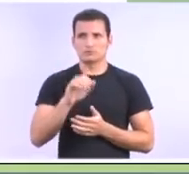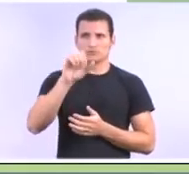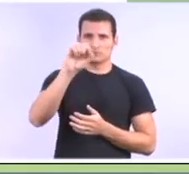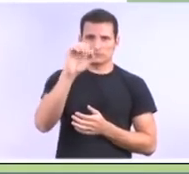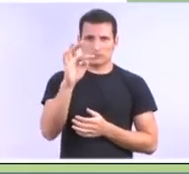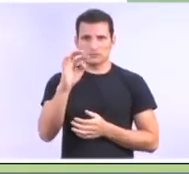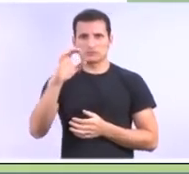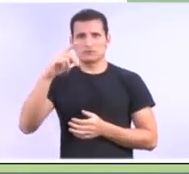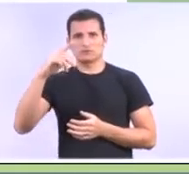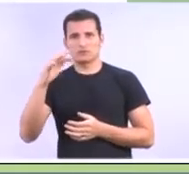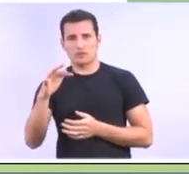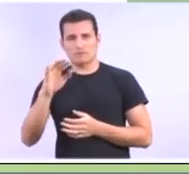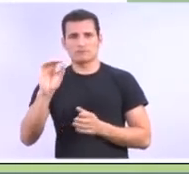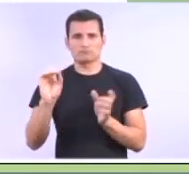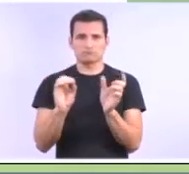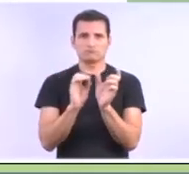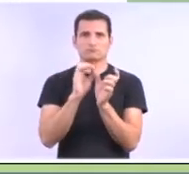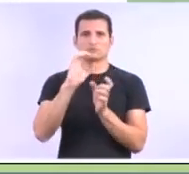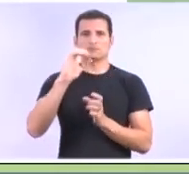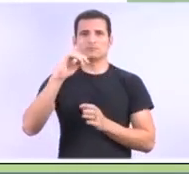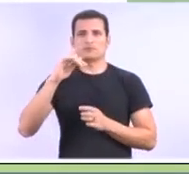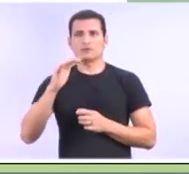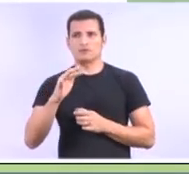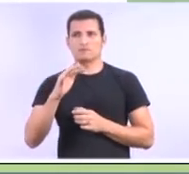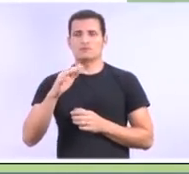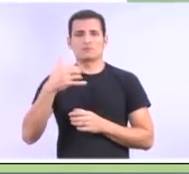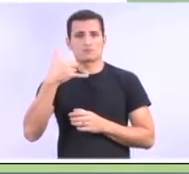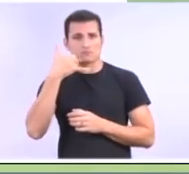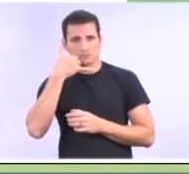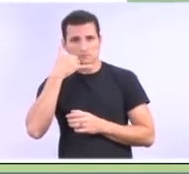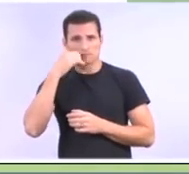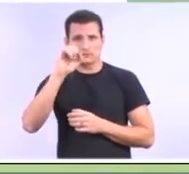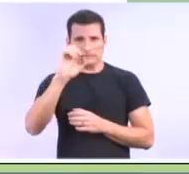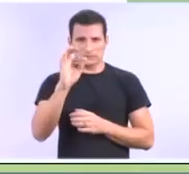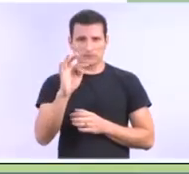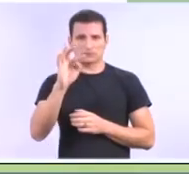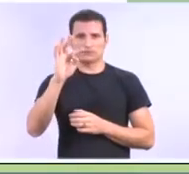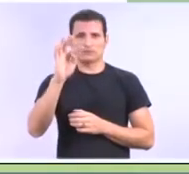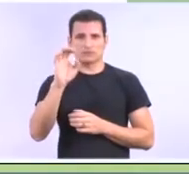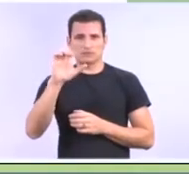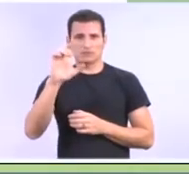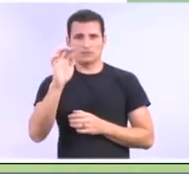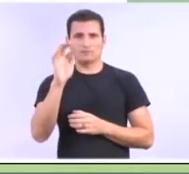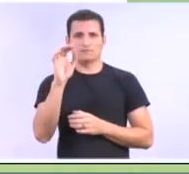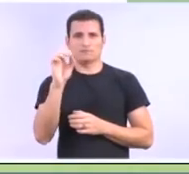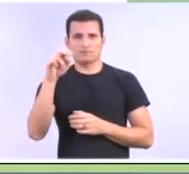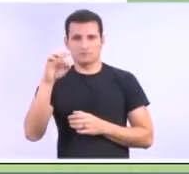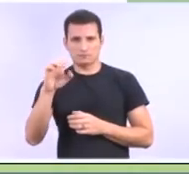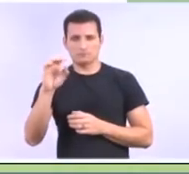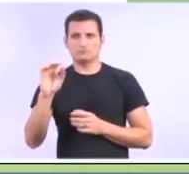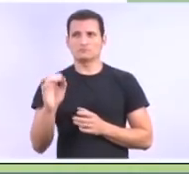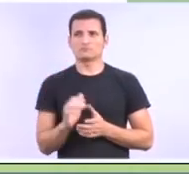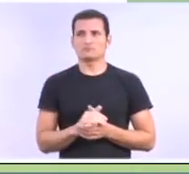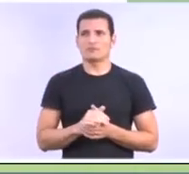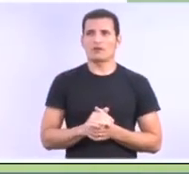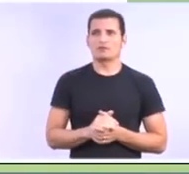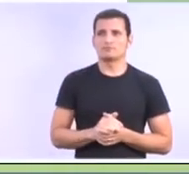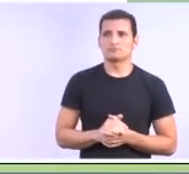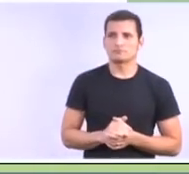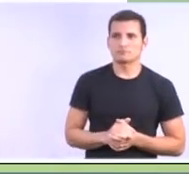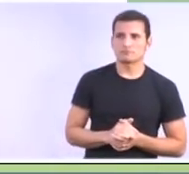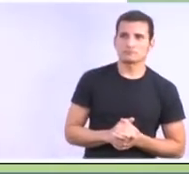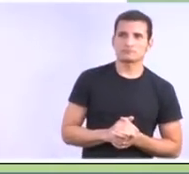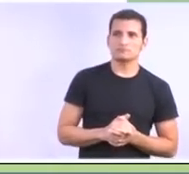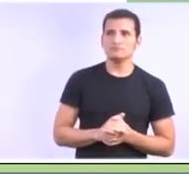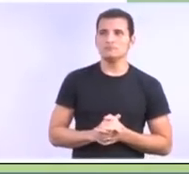para atribuir o CPF e o setTelefone. Lembrando que renda familiar aqui, ele não tem abre e